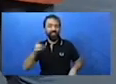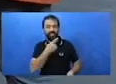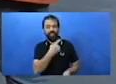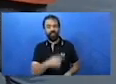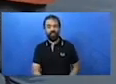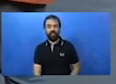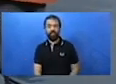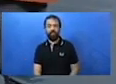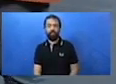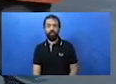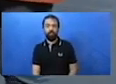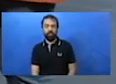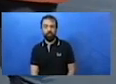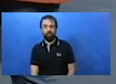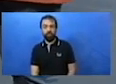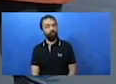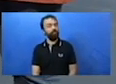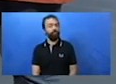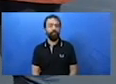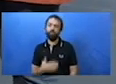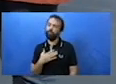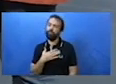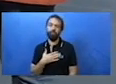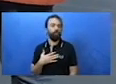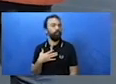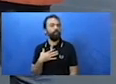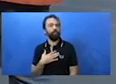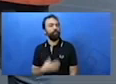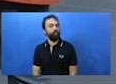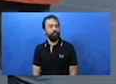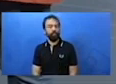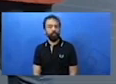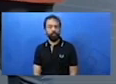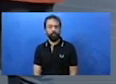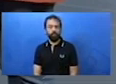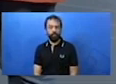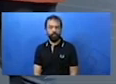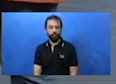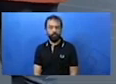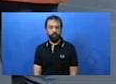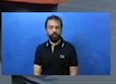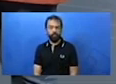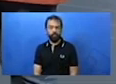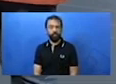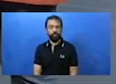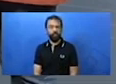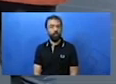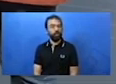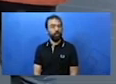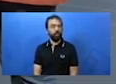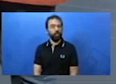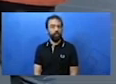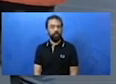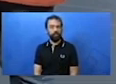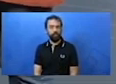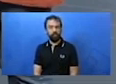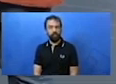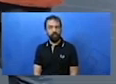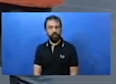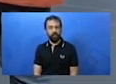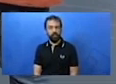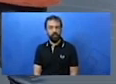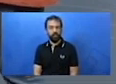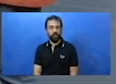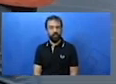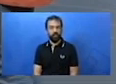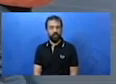uma característica muito gostosa dessa cultura é justamente o sotaque, tá bom? Ou sotaque,